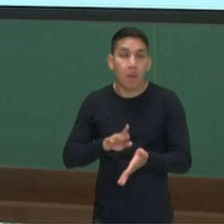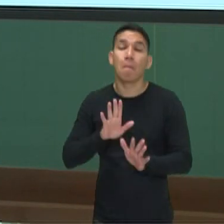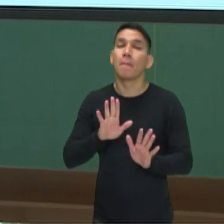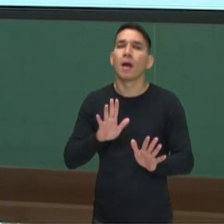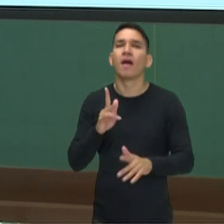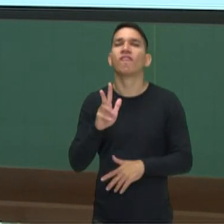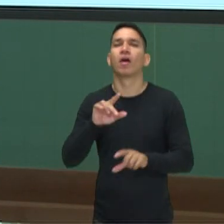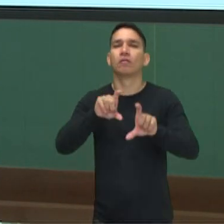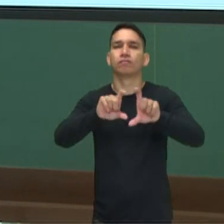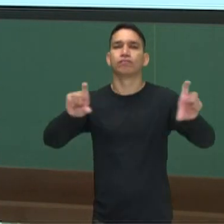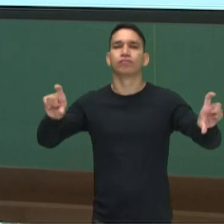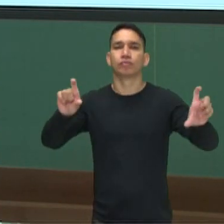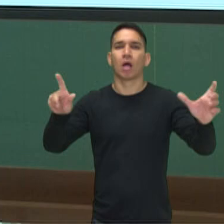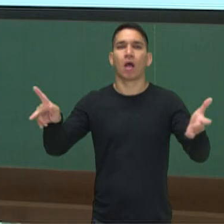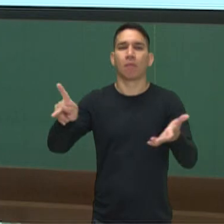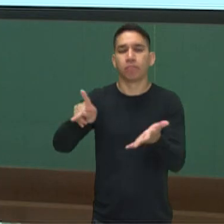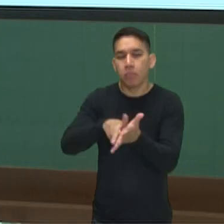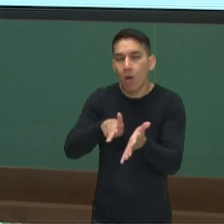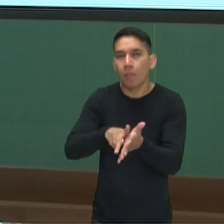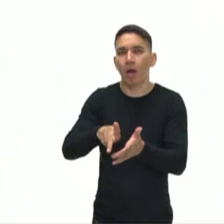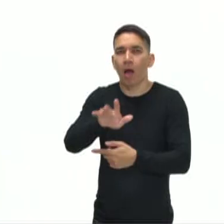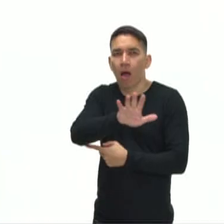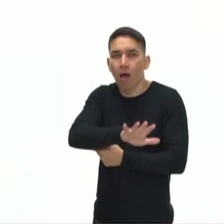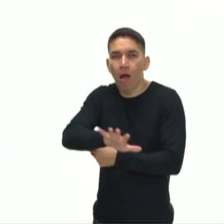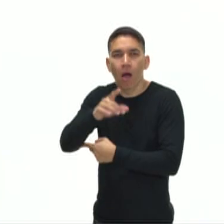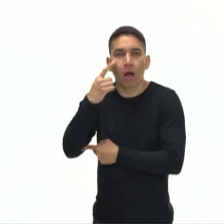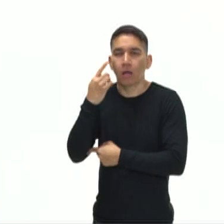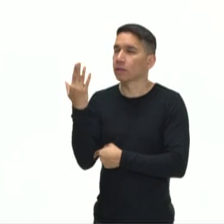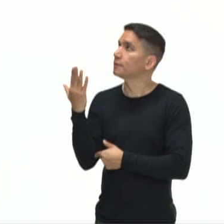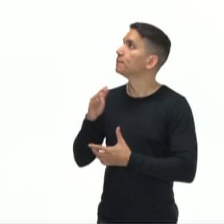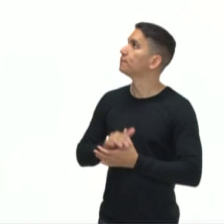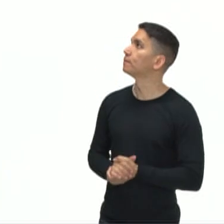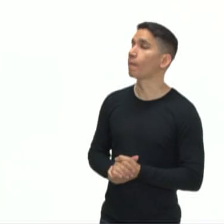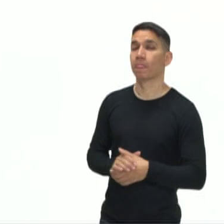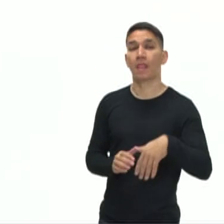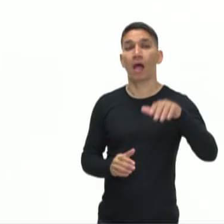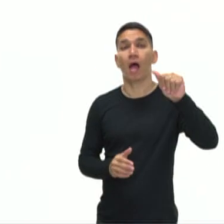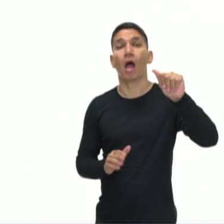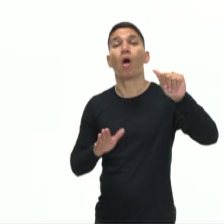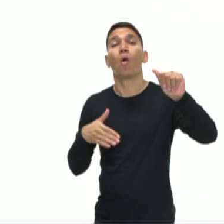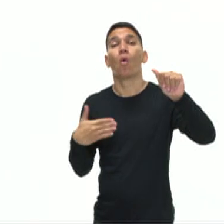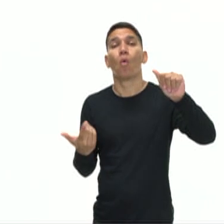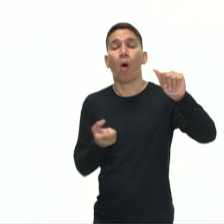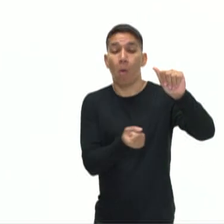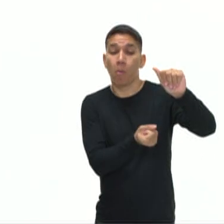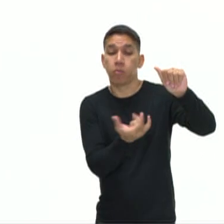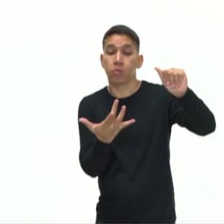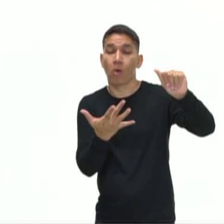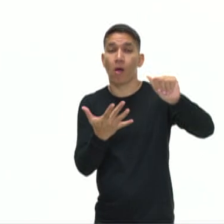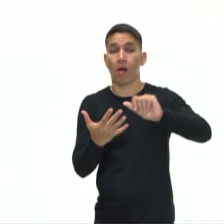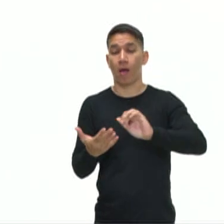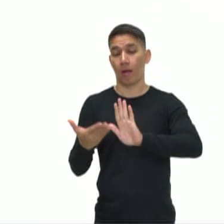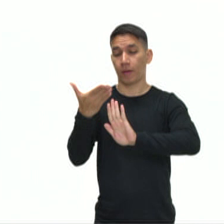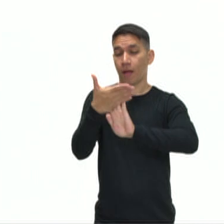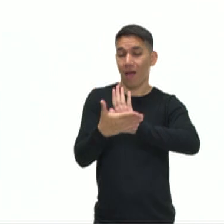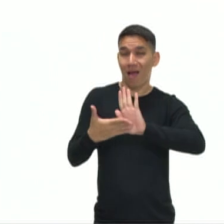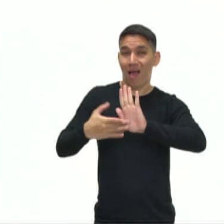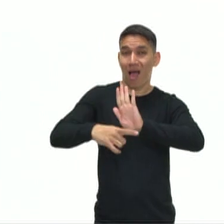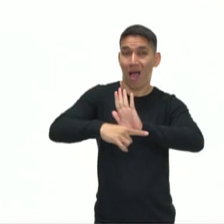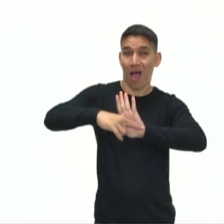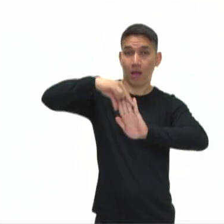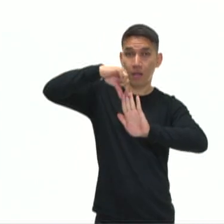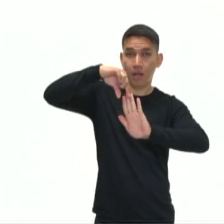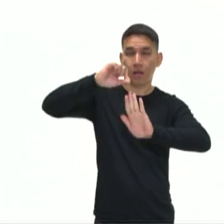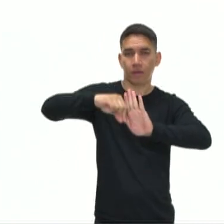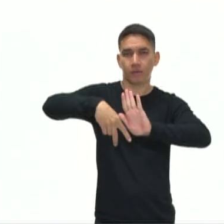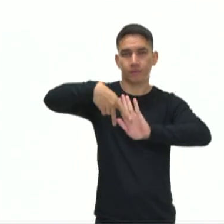fórmula do cálculo da área. Na letra A, que polinômio representaria a área desse triângulo? Vamos colocar na fórmula da área. E